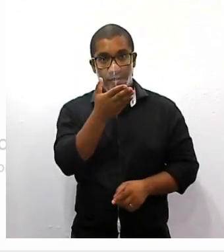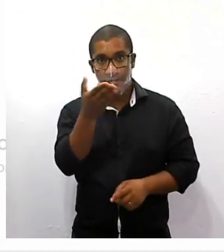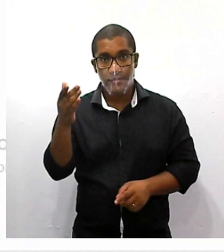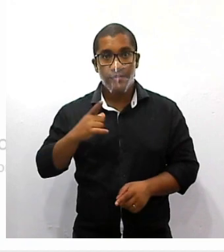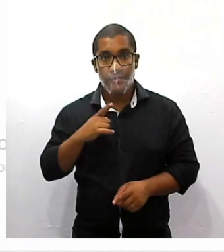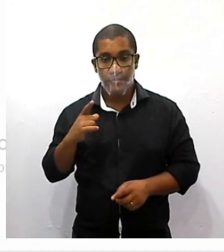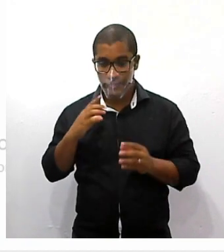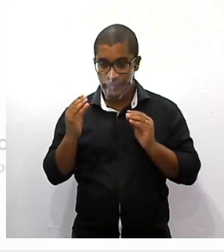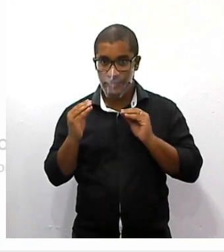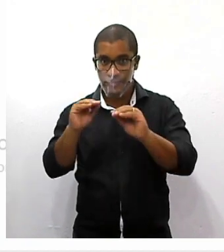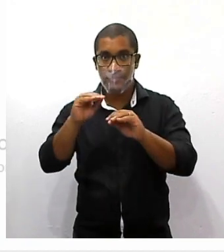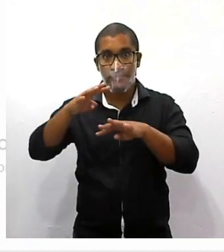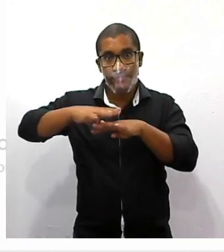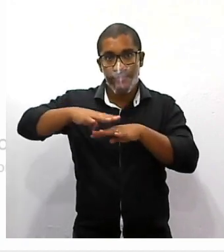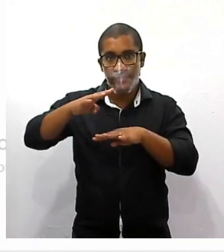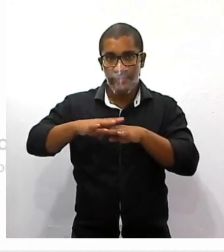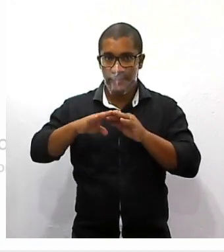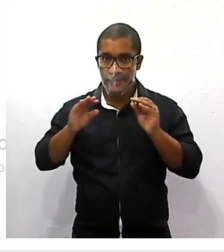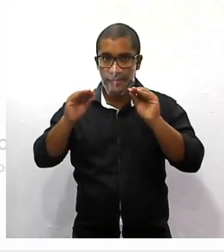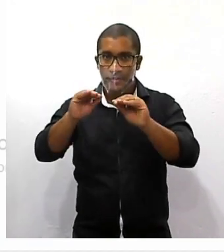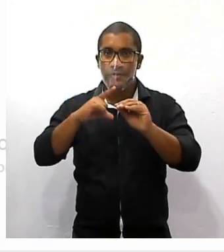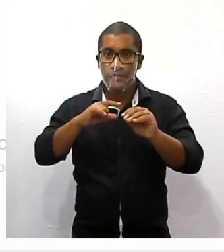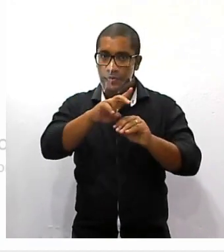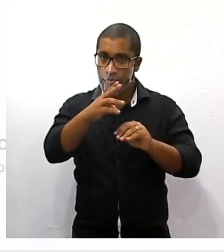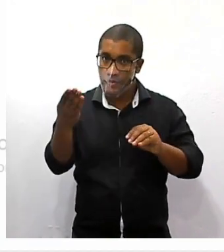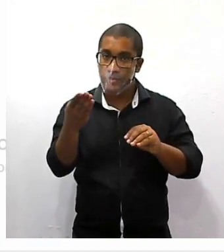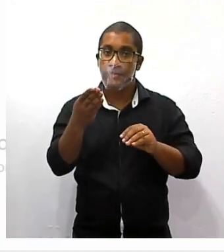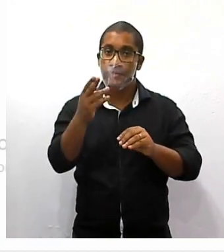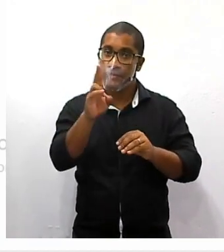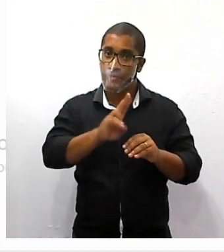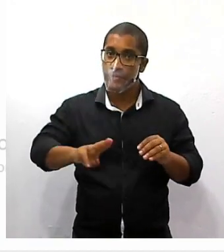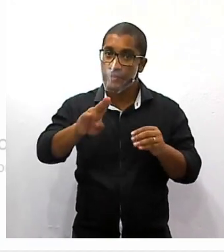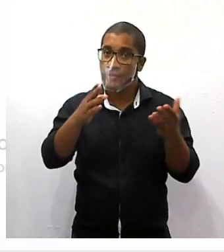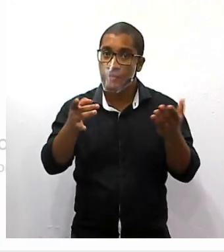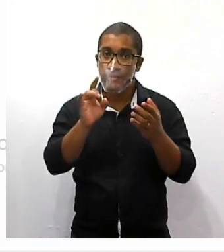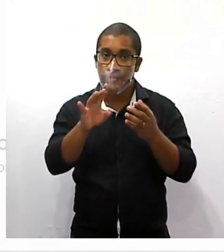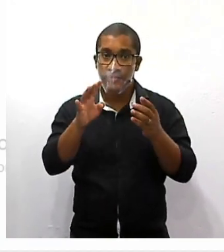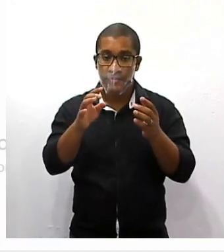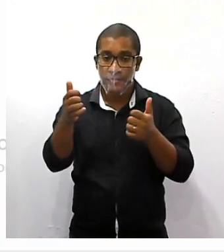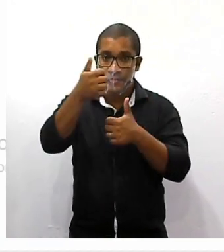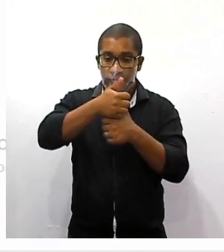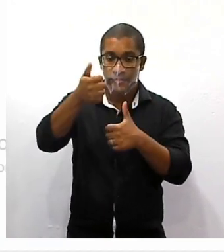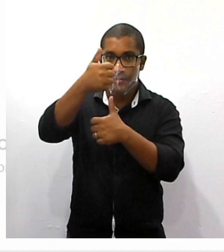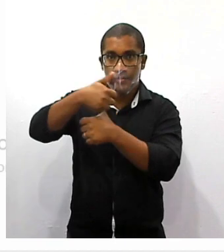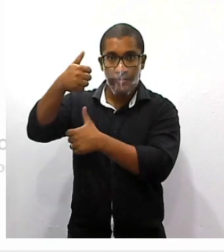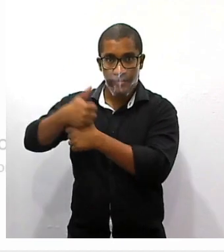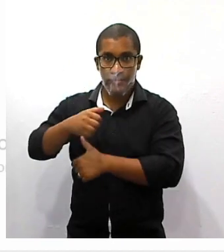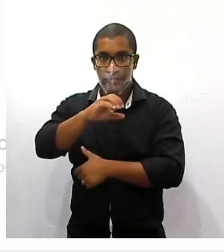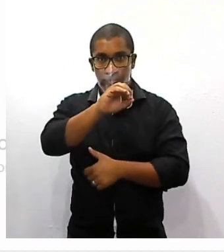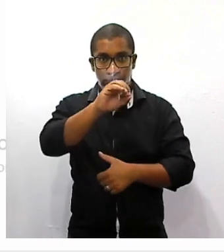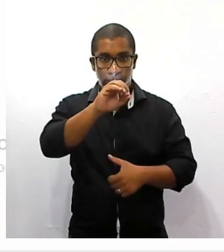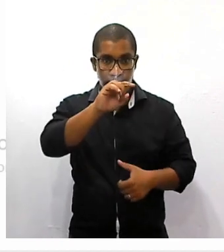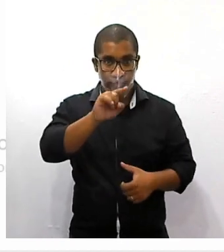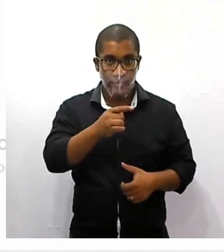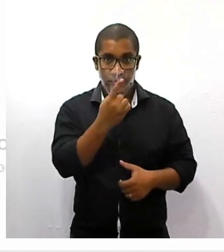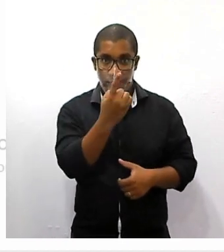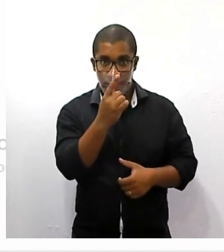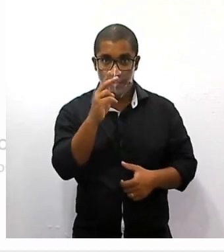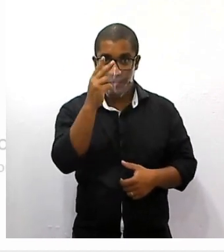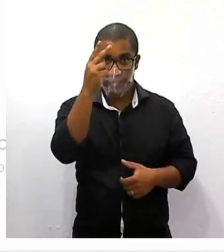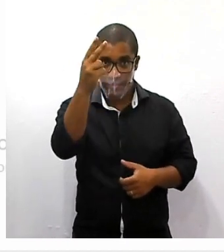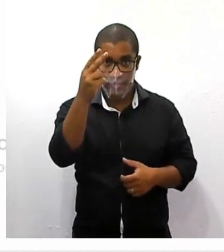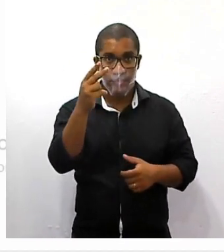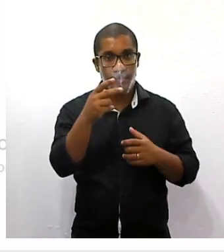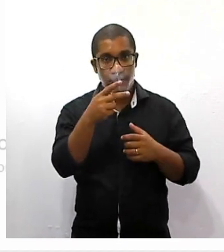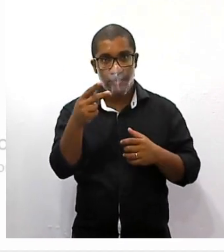a expressão matemática que você vai estar utilizando, e veja que agora é só substituição. 0,1 ao quadrado é